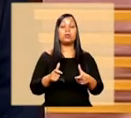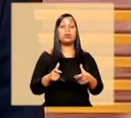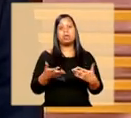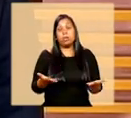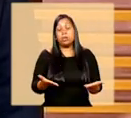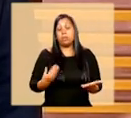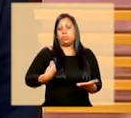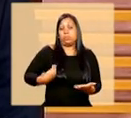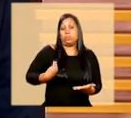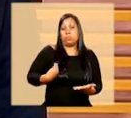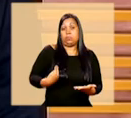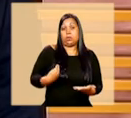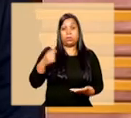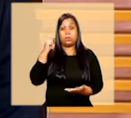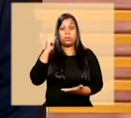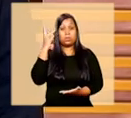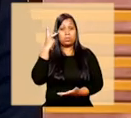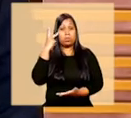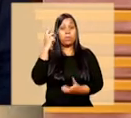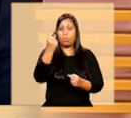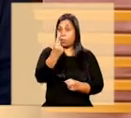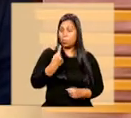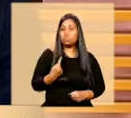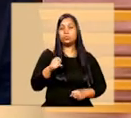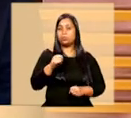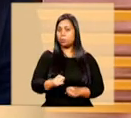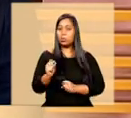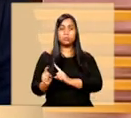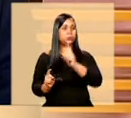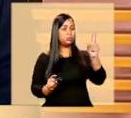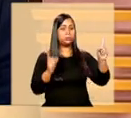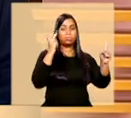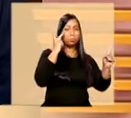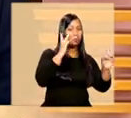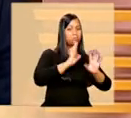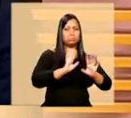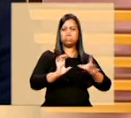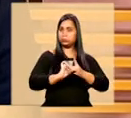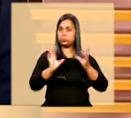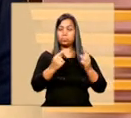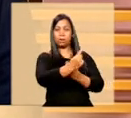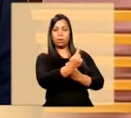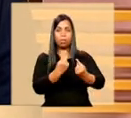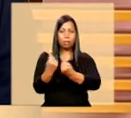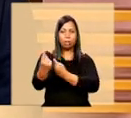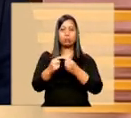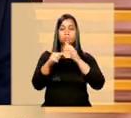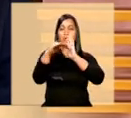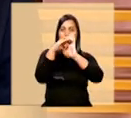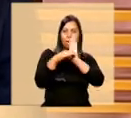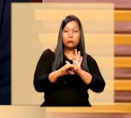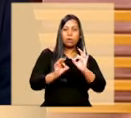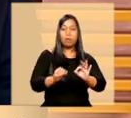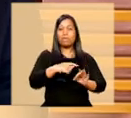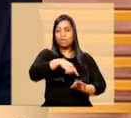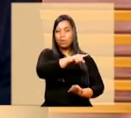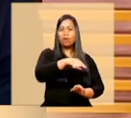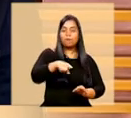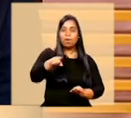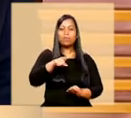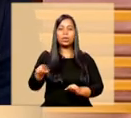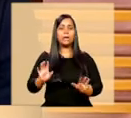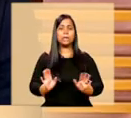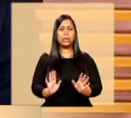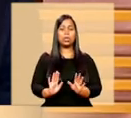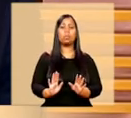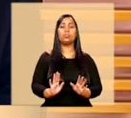Ele mesmo morando em São Paulo pode vir para cá, como daqui pode ir para lá, não existe uma regulação onde você tem que passar